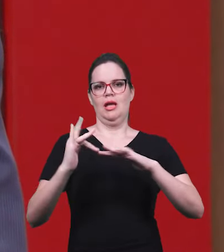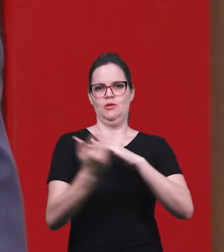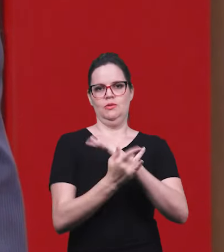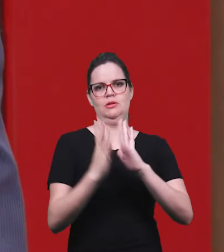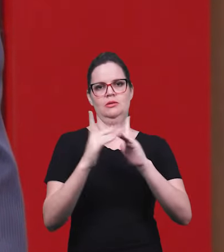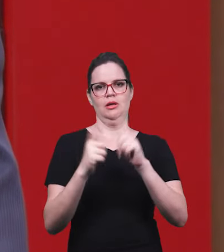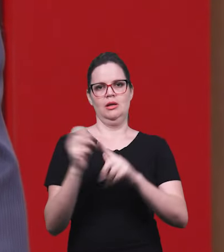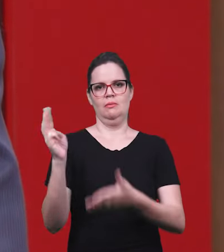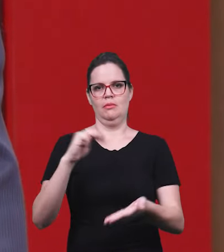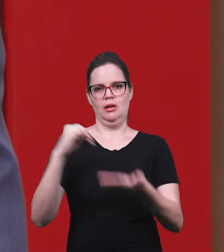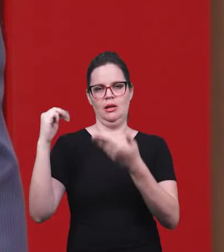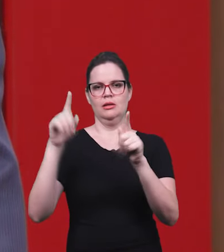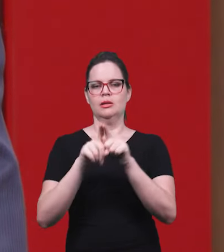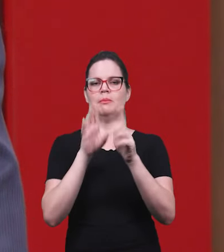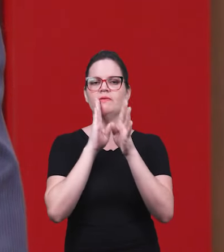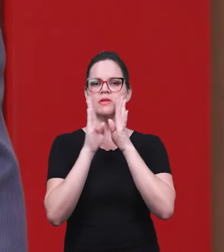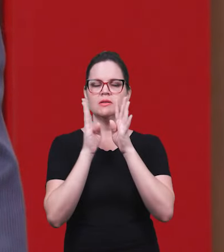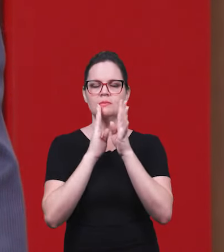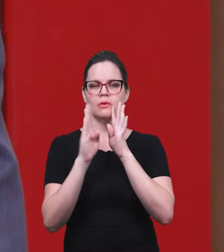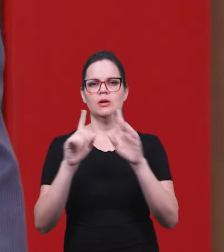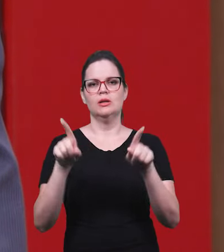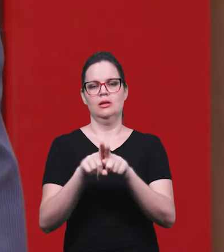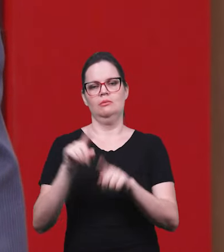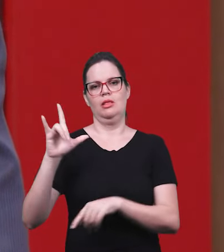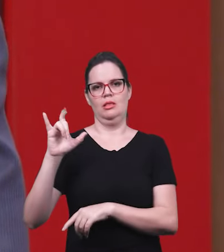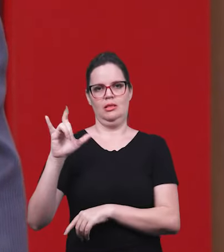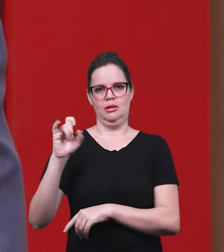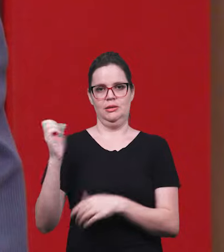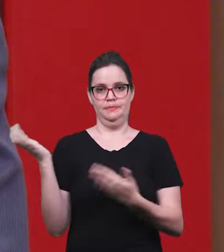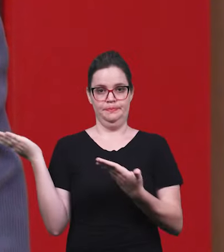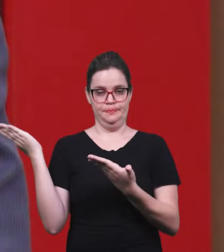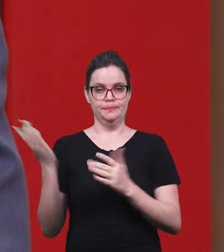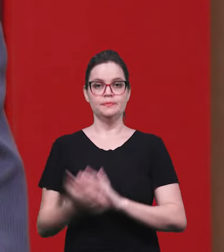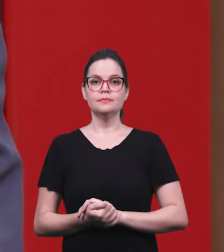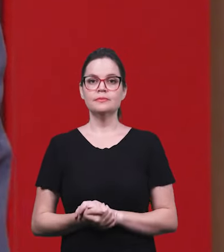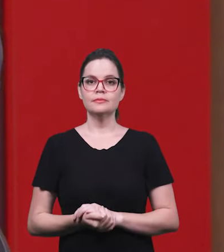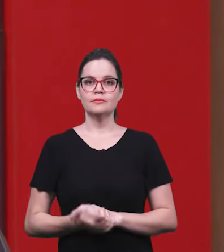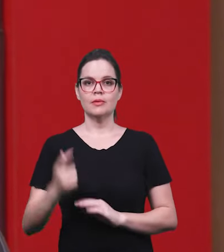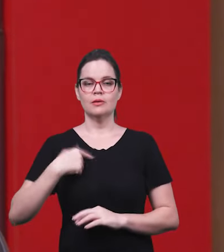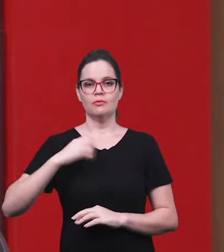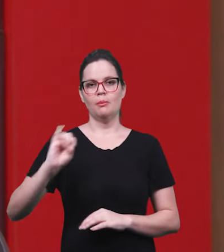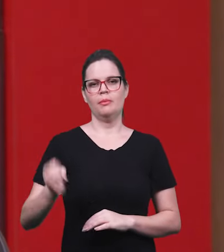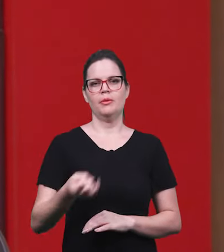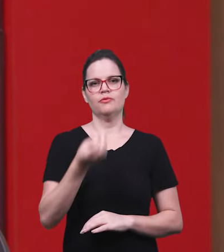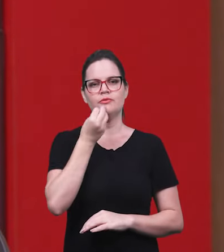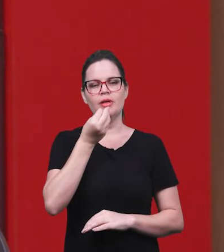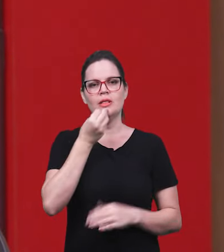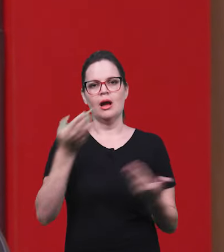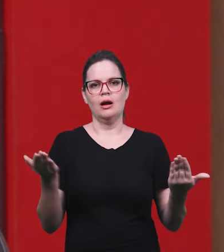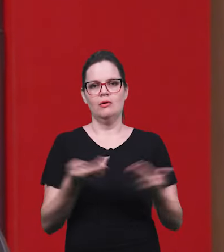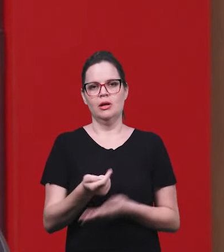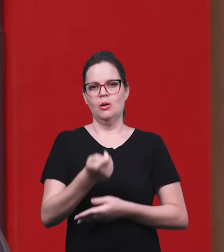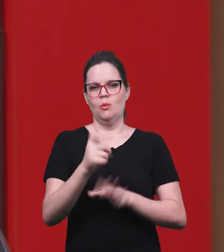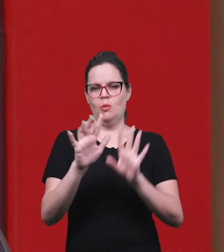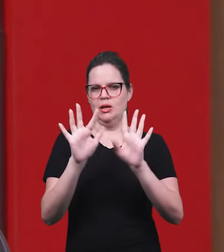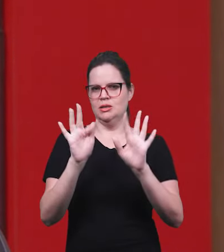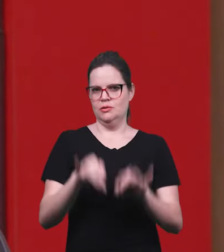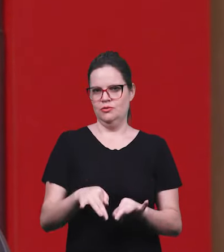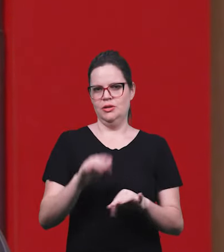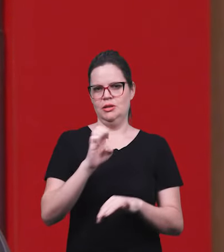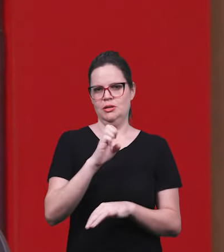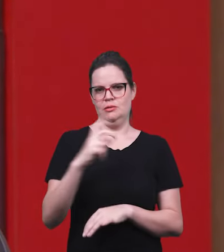Maranata, no Facebook e também no Instagram. Bem, eu queria, aproveitando que estamos chegando aqui ao final de mais